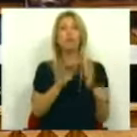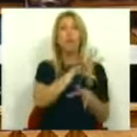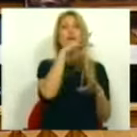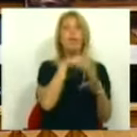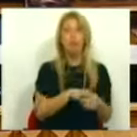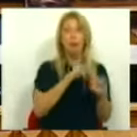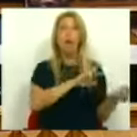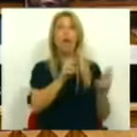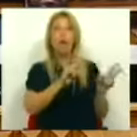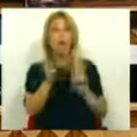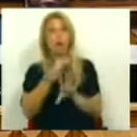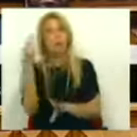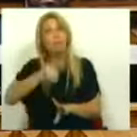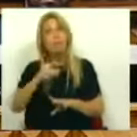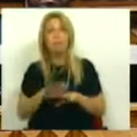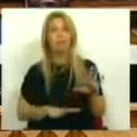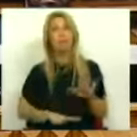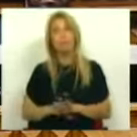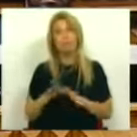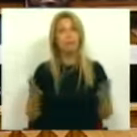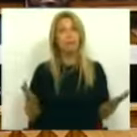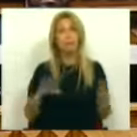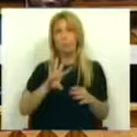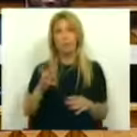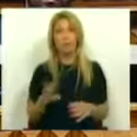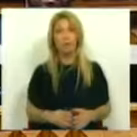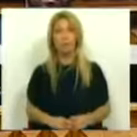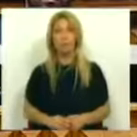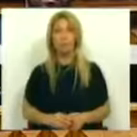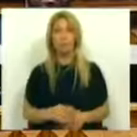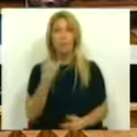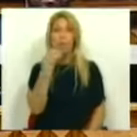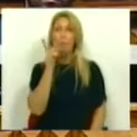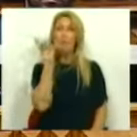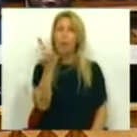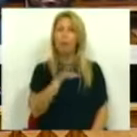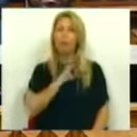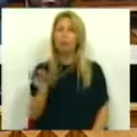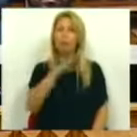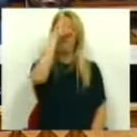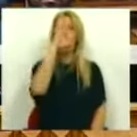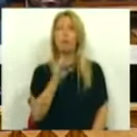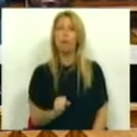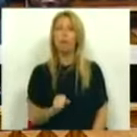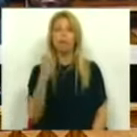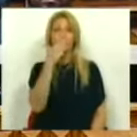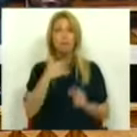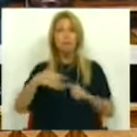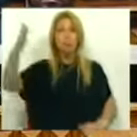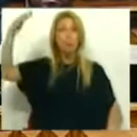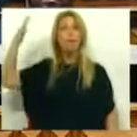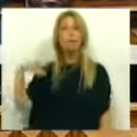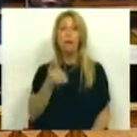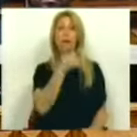que temos de empreender inevitavelmente no nosso país. Numa palavra, Sr. Primeiro-Ministro, se no passado as